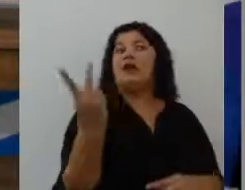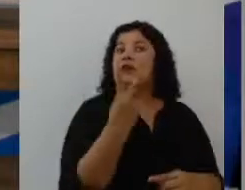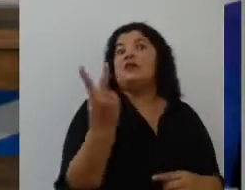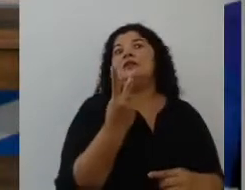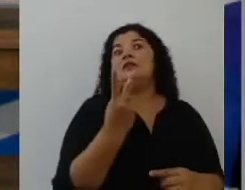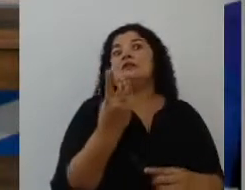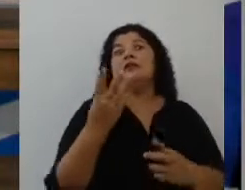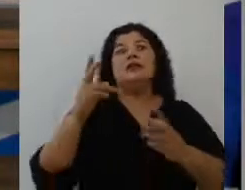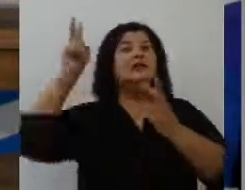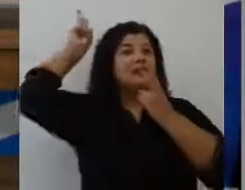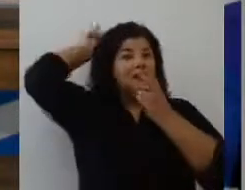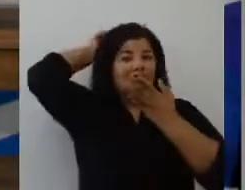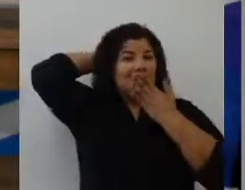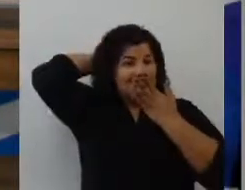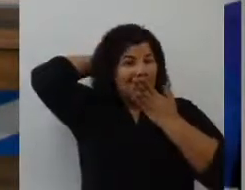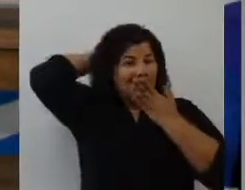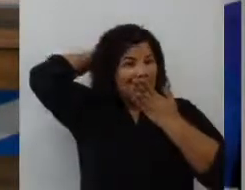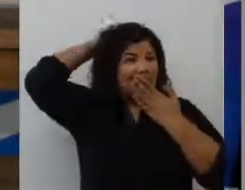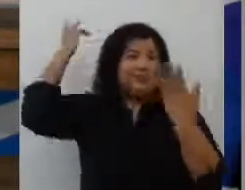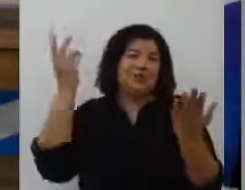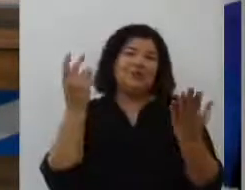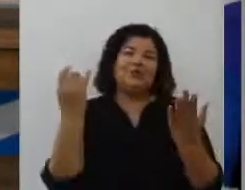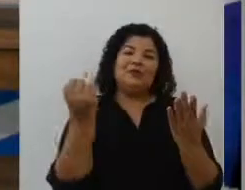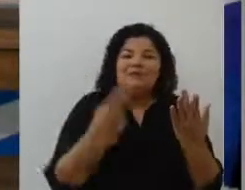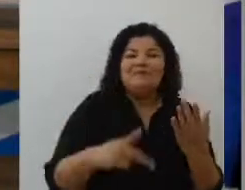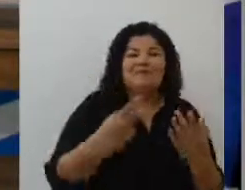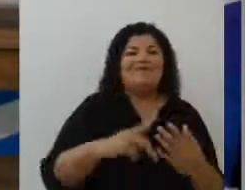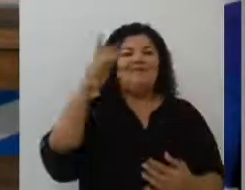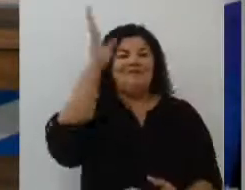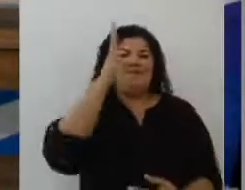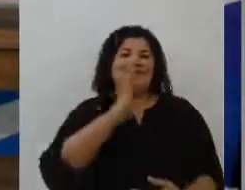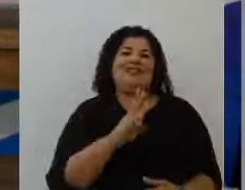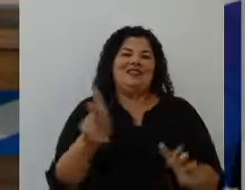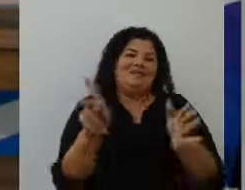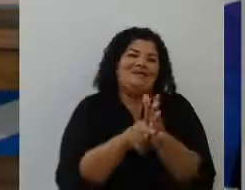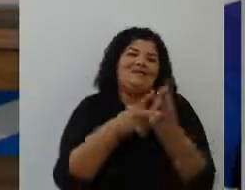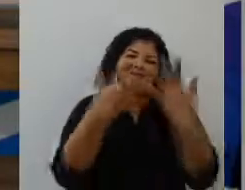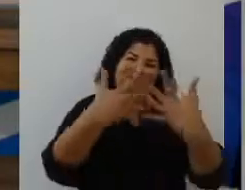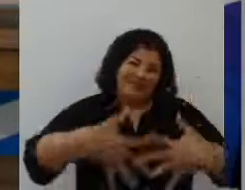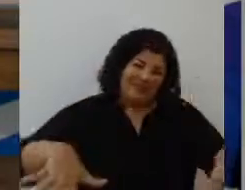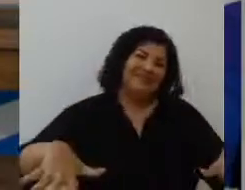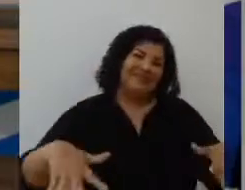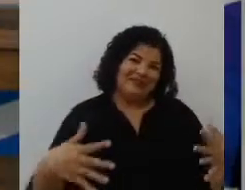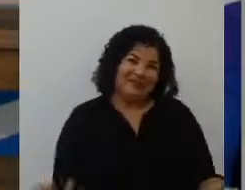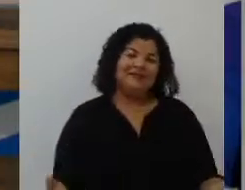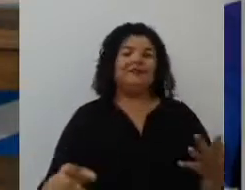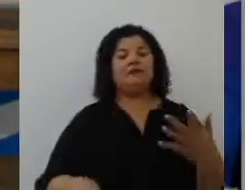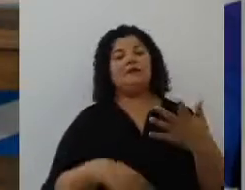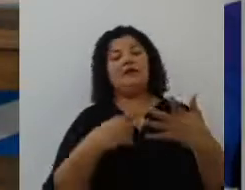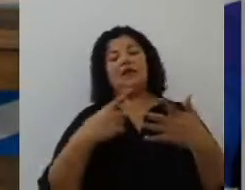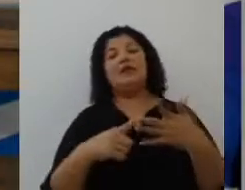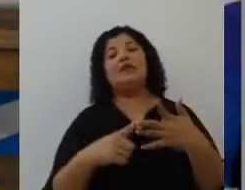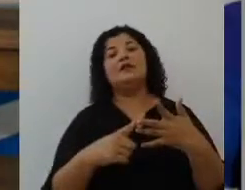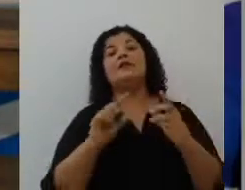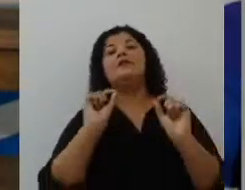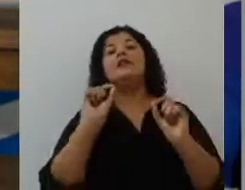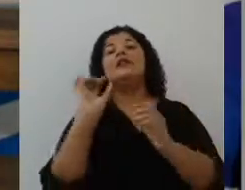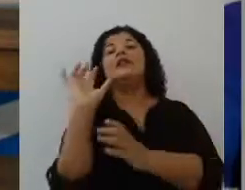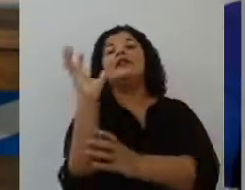esse índio, tá? De valorizar esse elemento da pátria que é o índio, ok? Uma outra coisa é a questão da